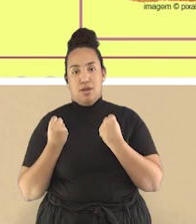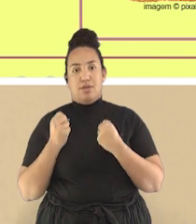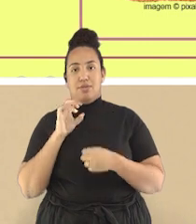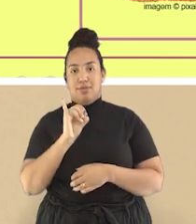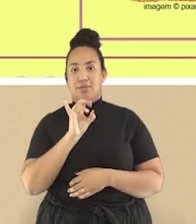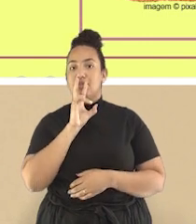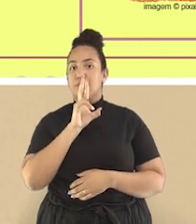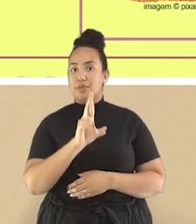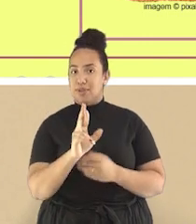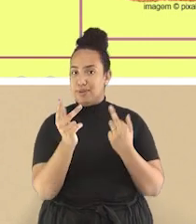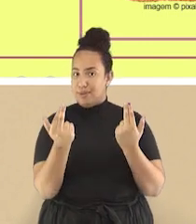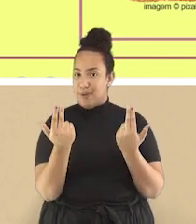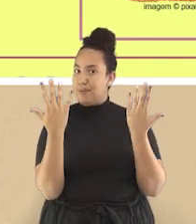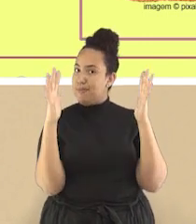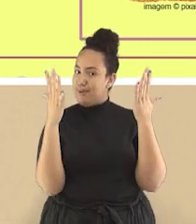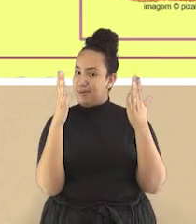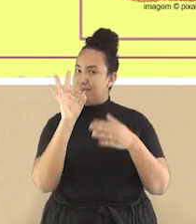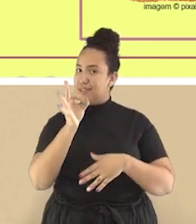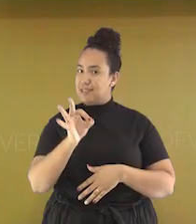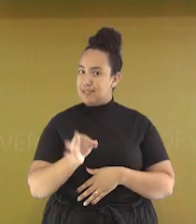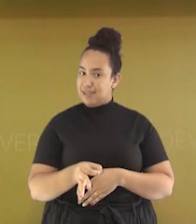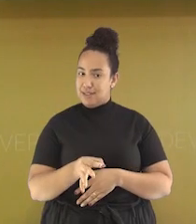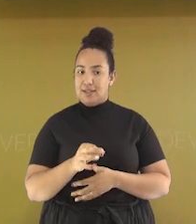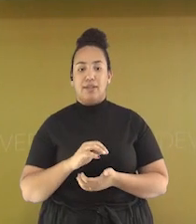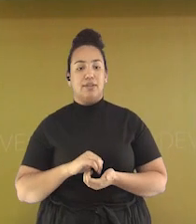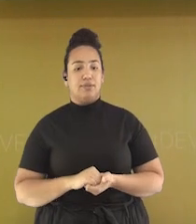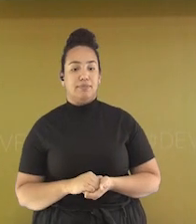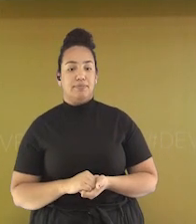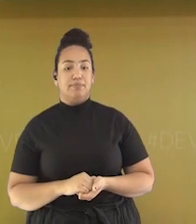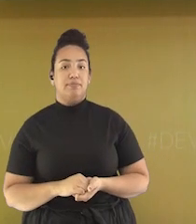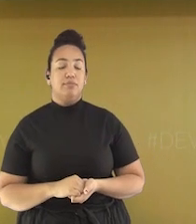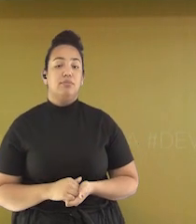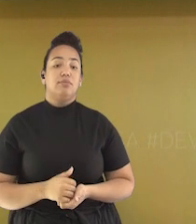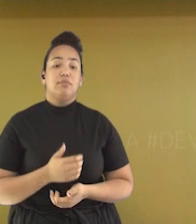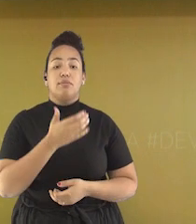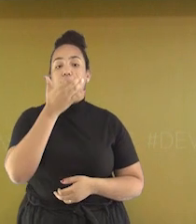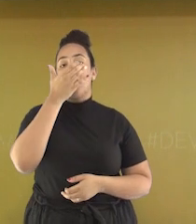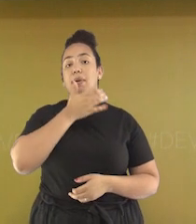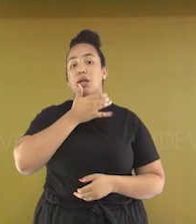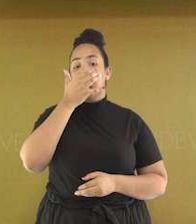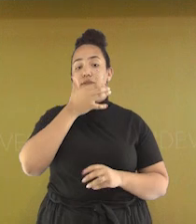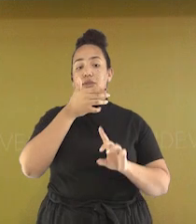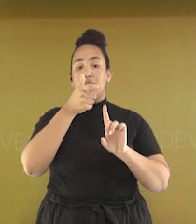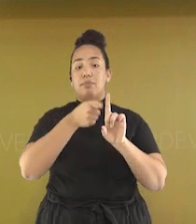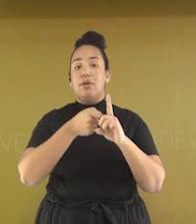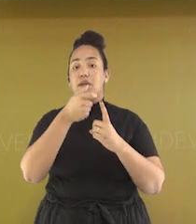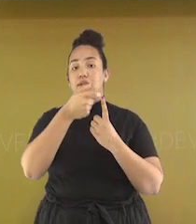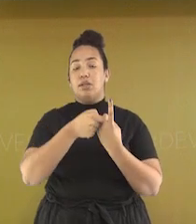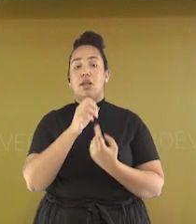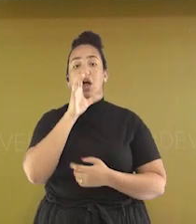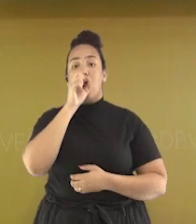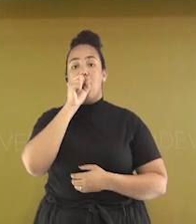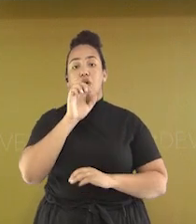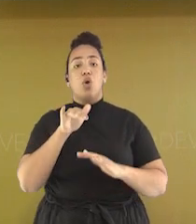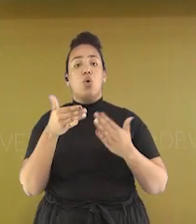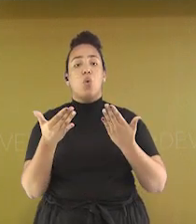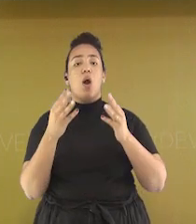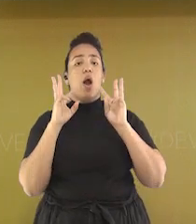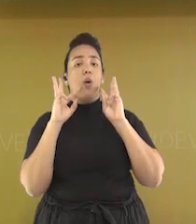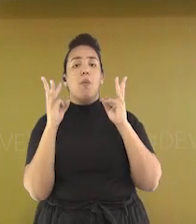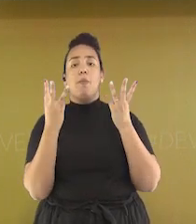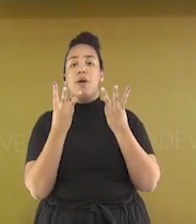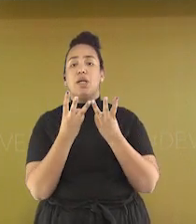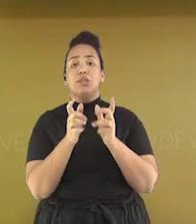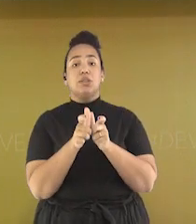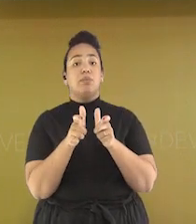assim, acertou. Muito bem. Quem pesa mais, a maçã, a banana ou a laranja?